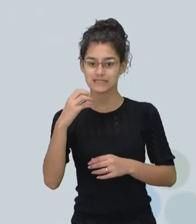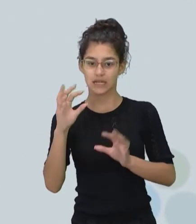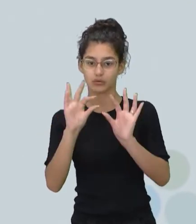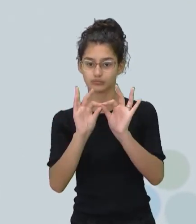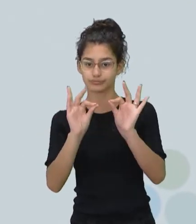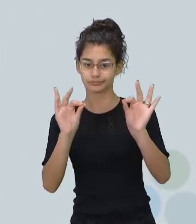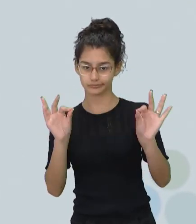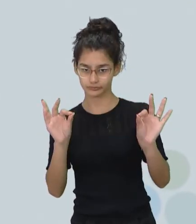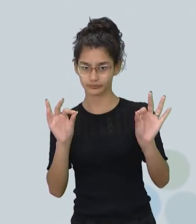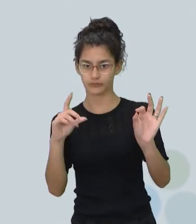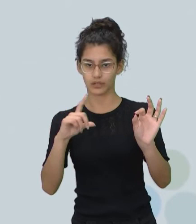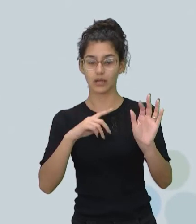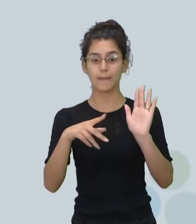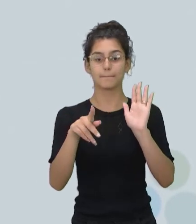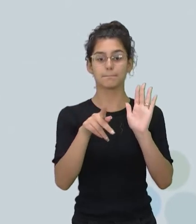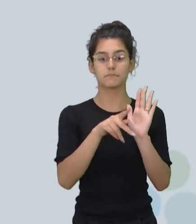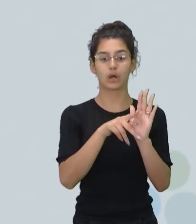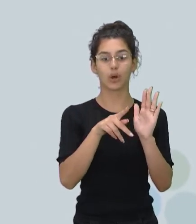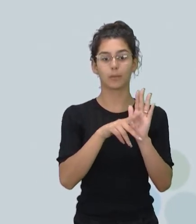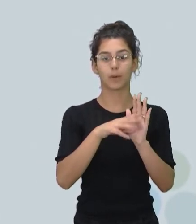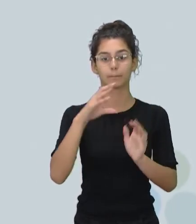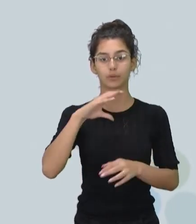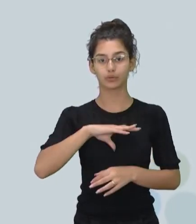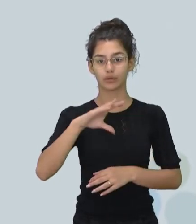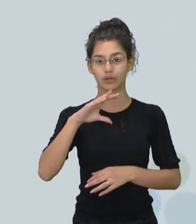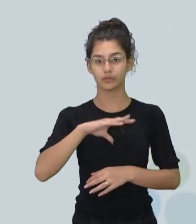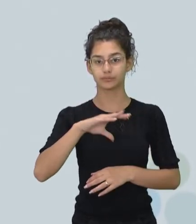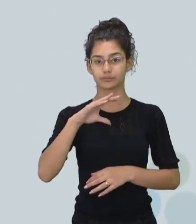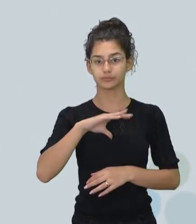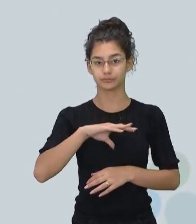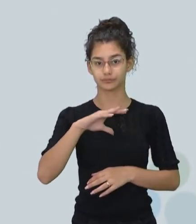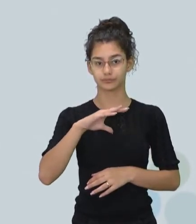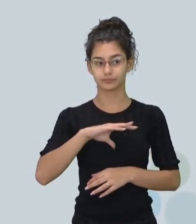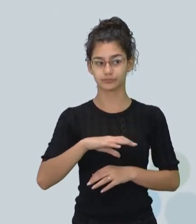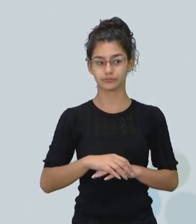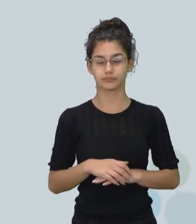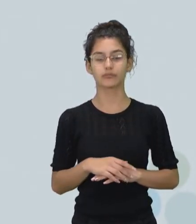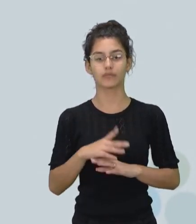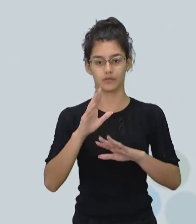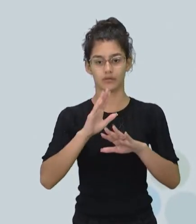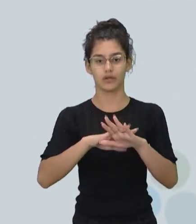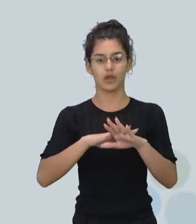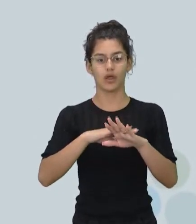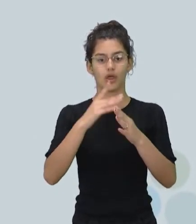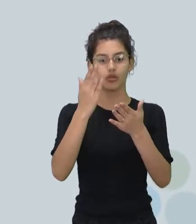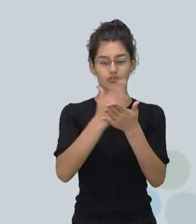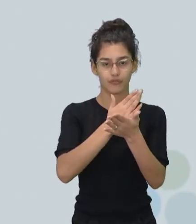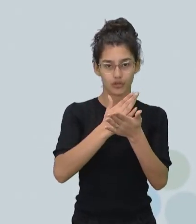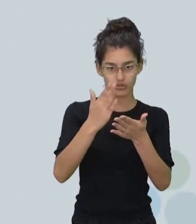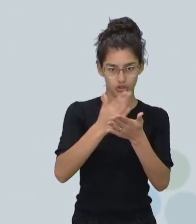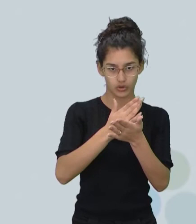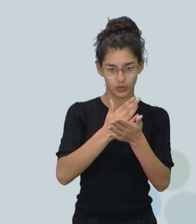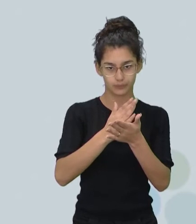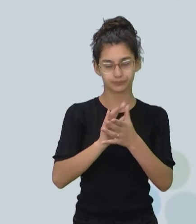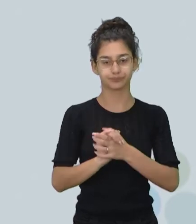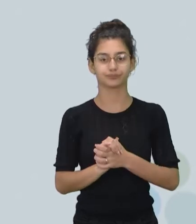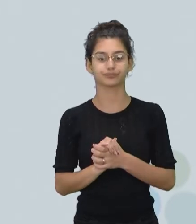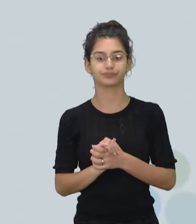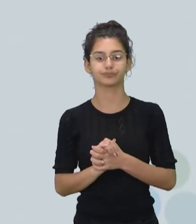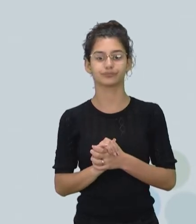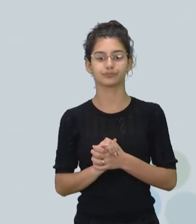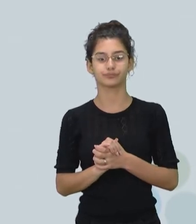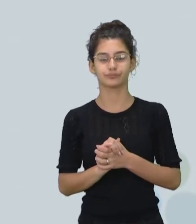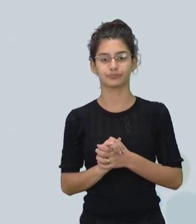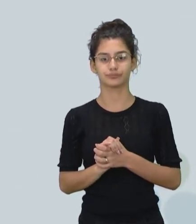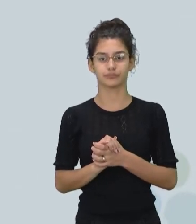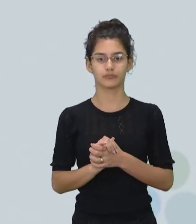Verde ia pertencer a Portugal. Isso aqui foi Portugal e Espanha dividindo o mundo todinho para eles. É um absurdo. Isso